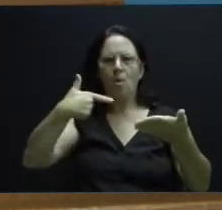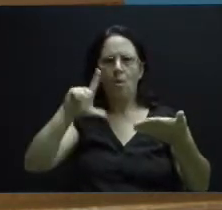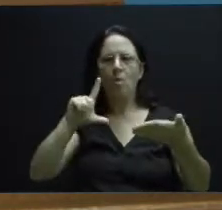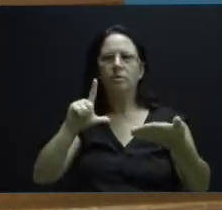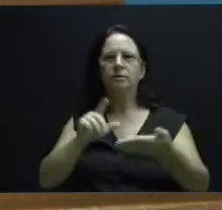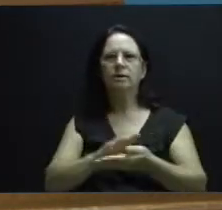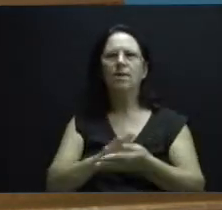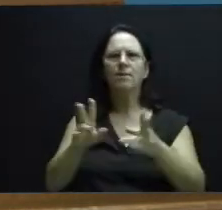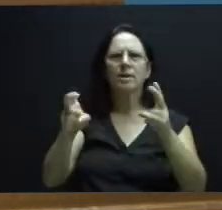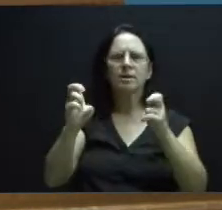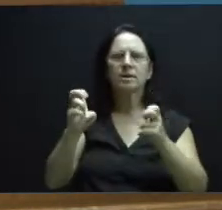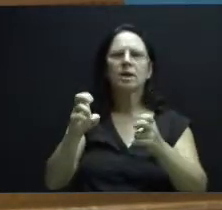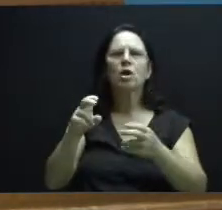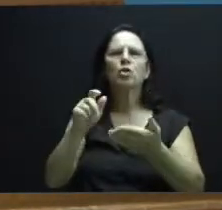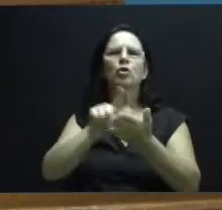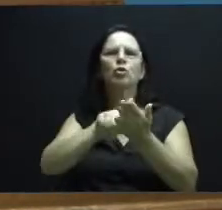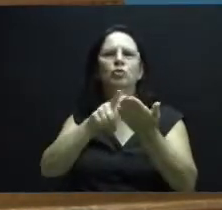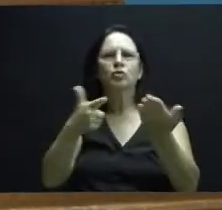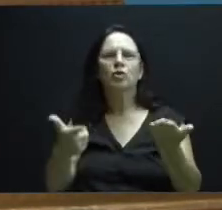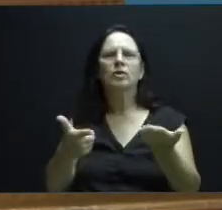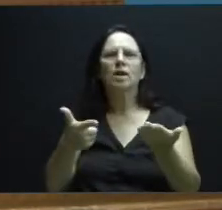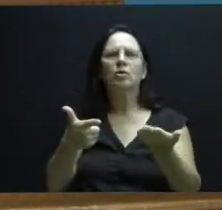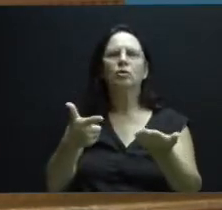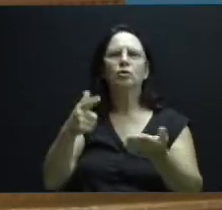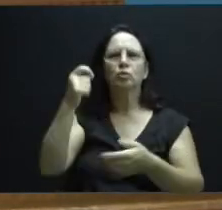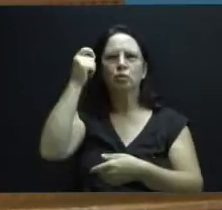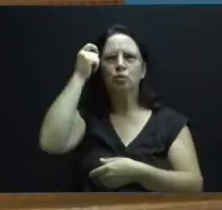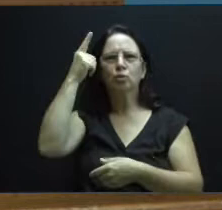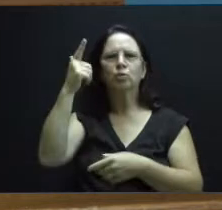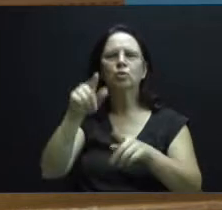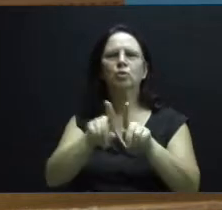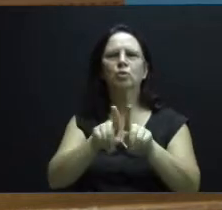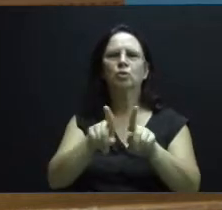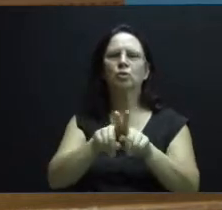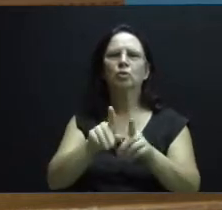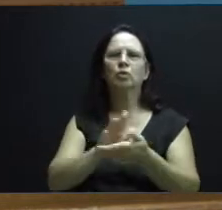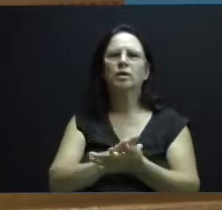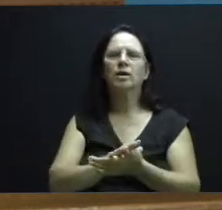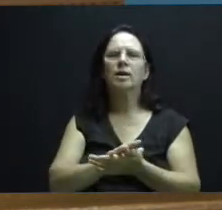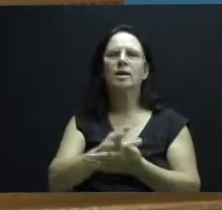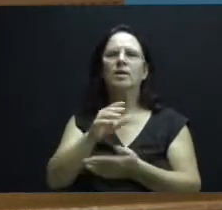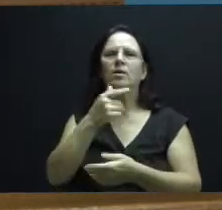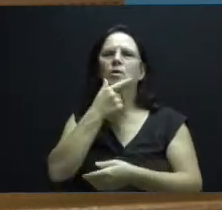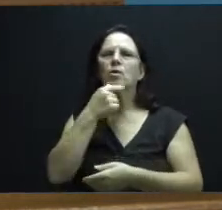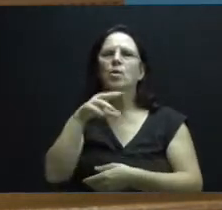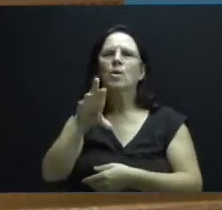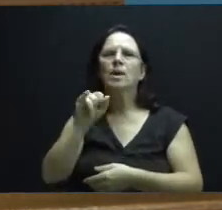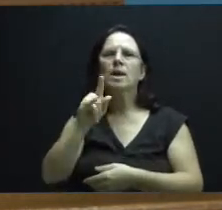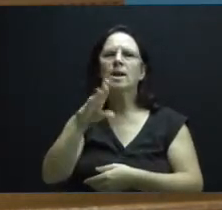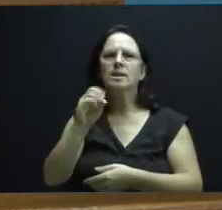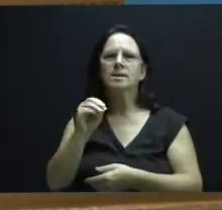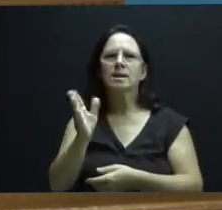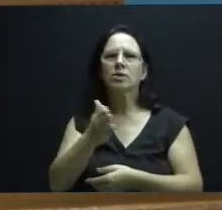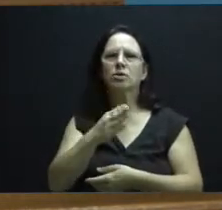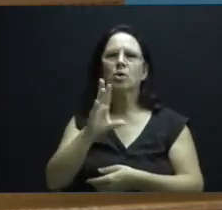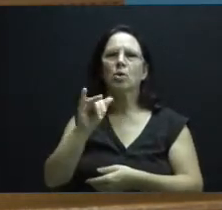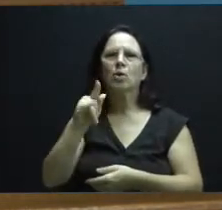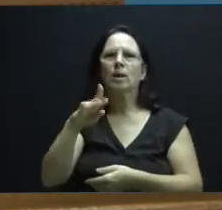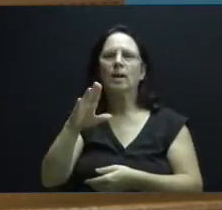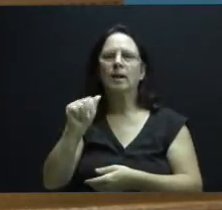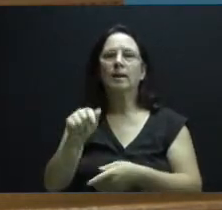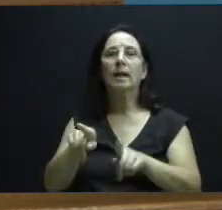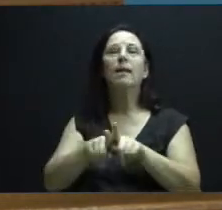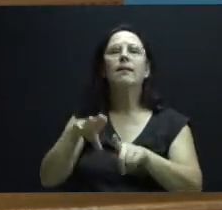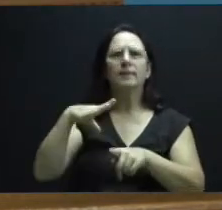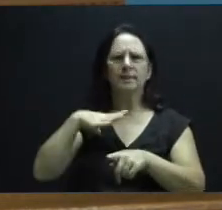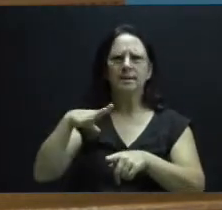vendo o jornal da cultura aonde o filósofo márcio sérgio mário sérgio cortella estava dizendo que lá em brumadinho foi um desastre